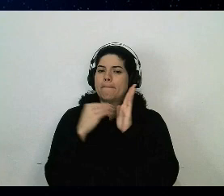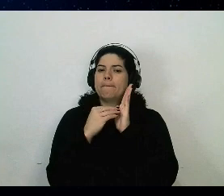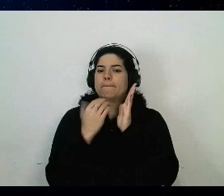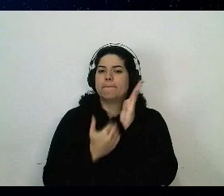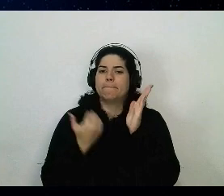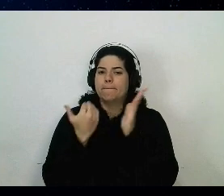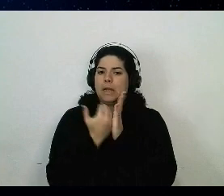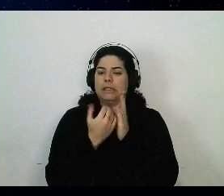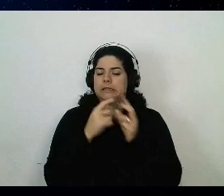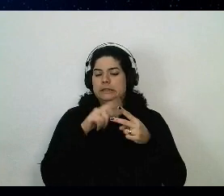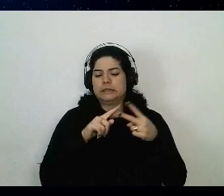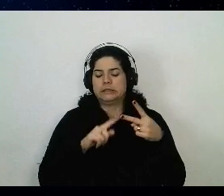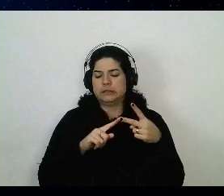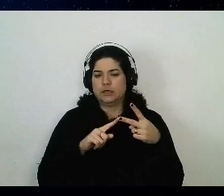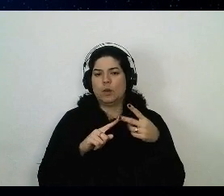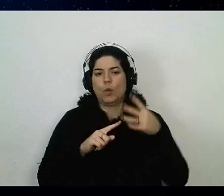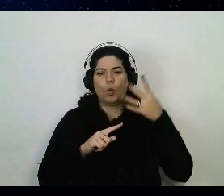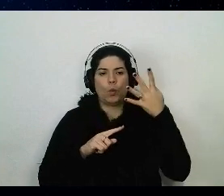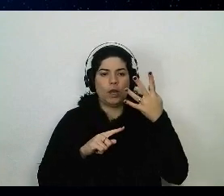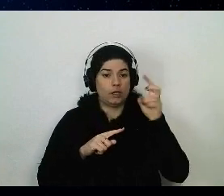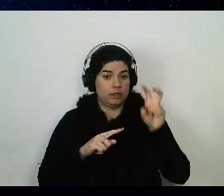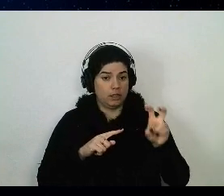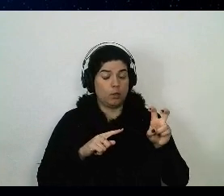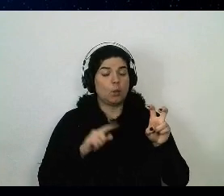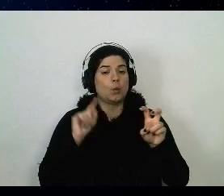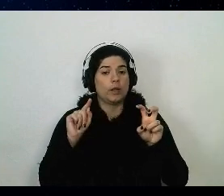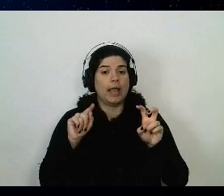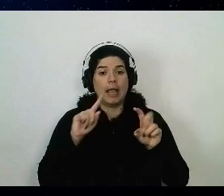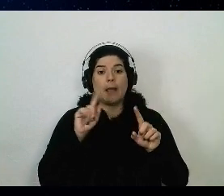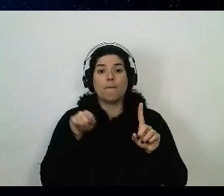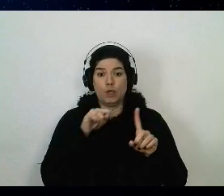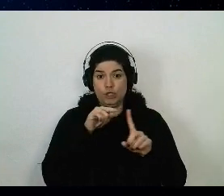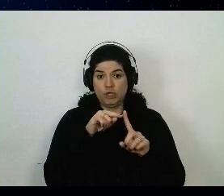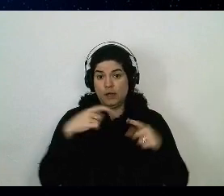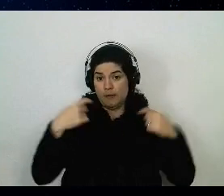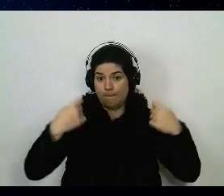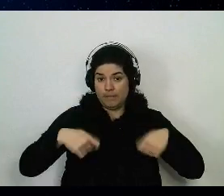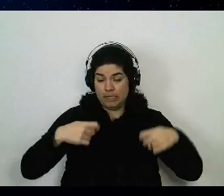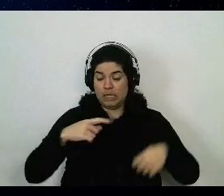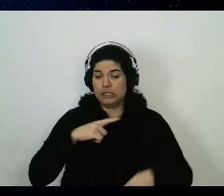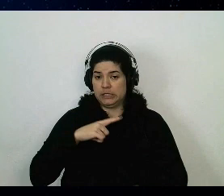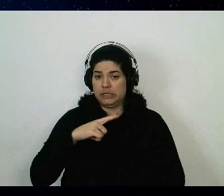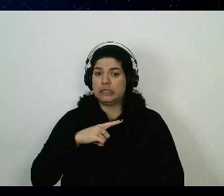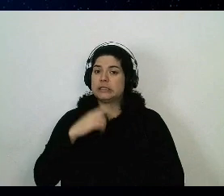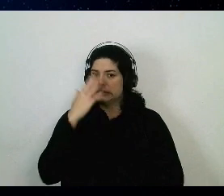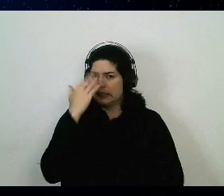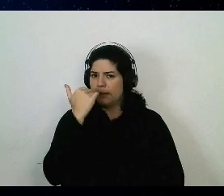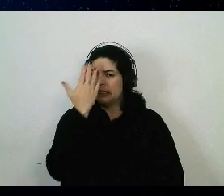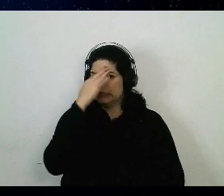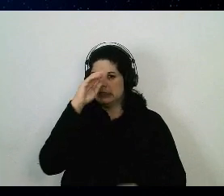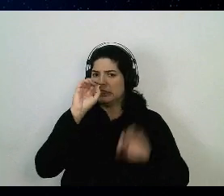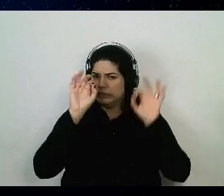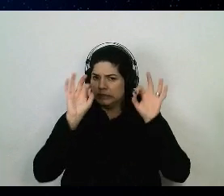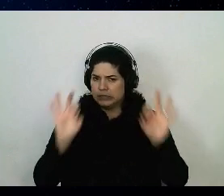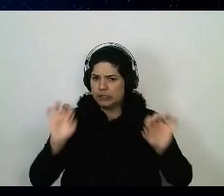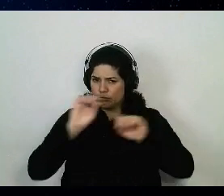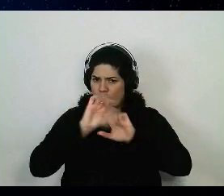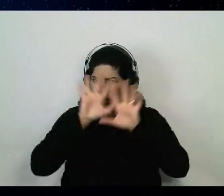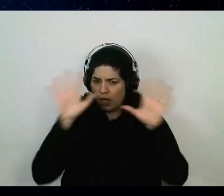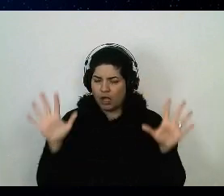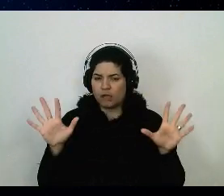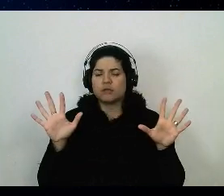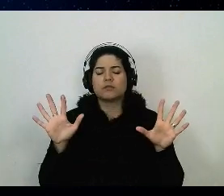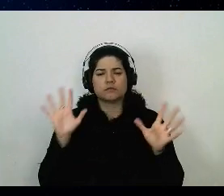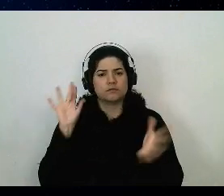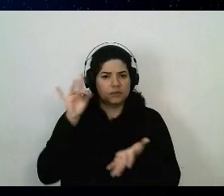2 pontos, o 4 e o 5, que além do propósito que nós precisamos ter, que ele seja muito claro, né, e genuíno, nós precisamos